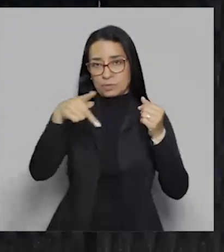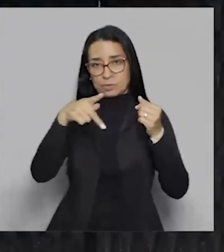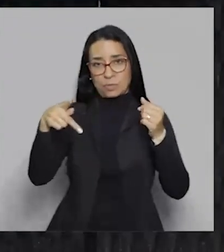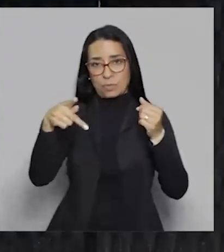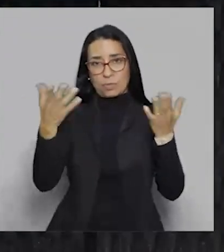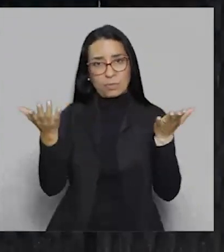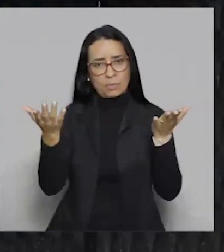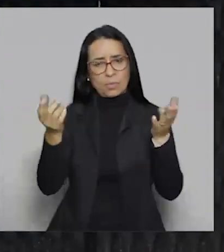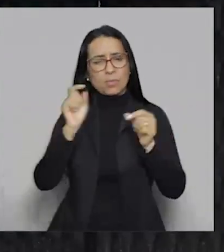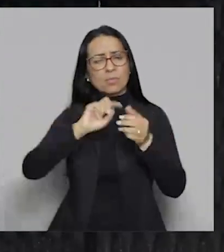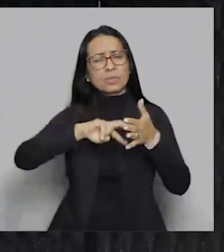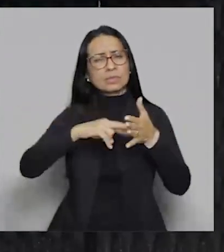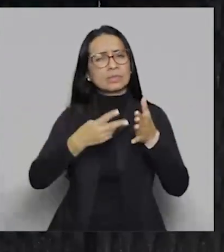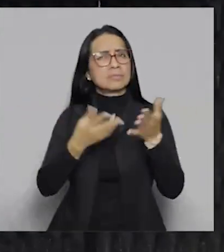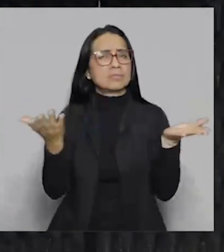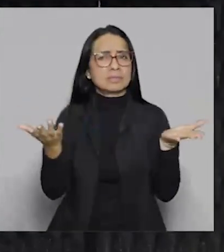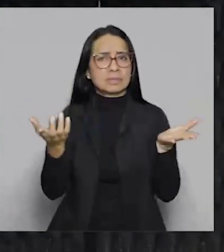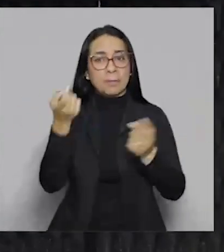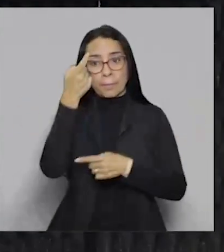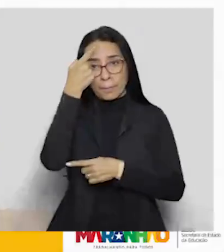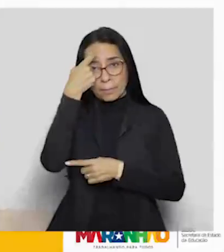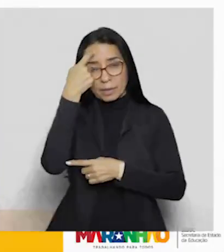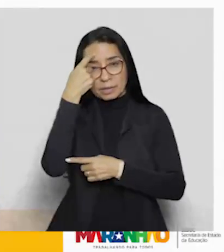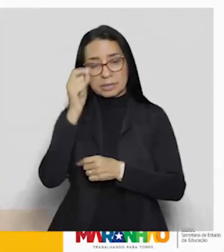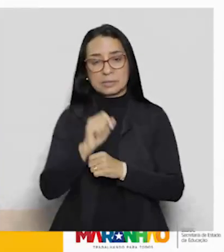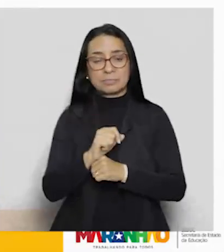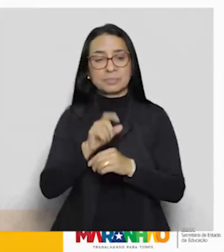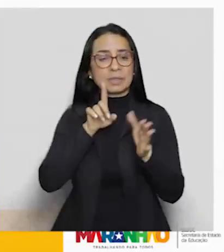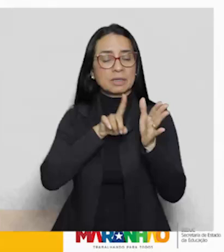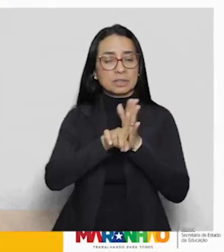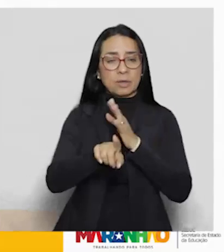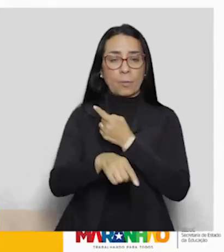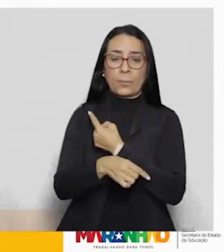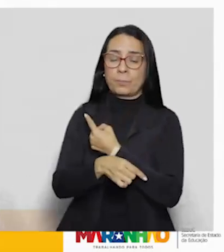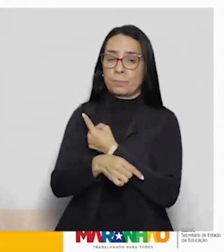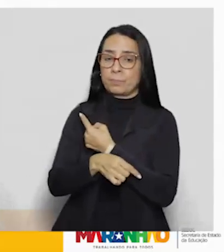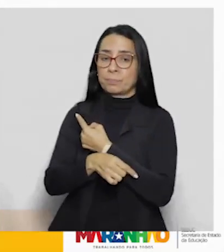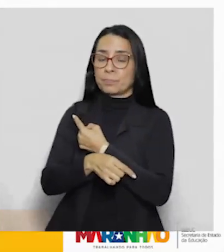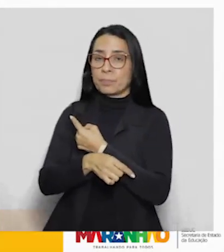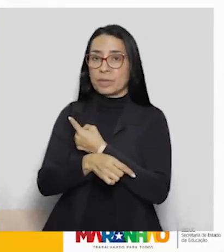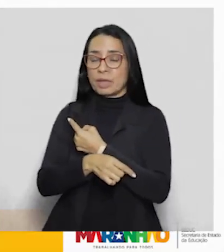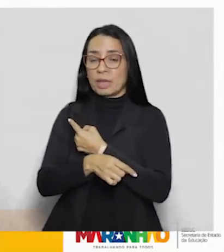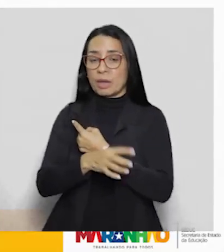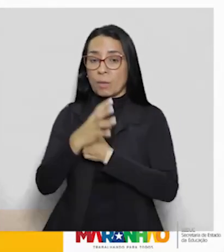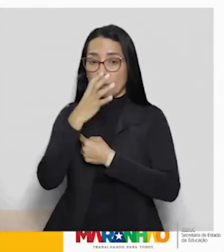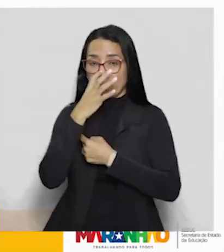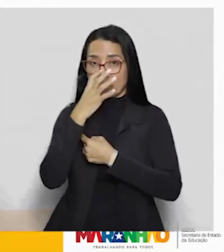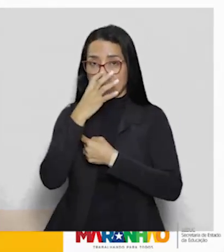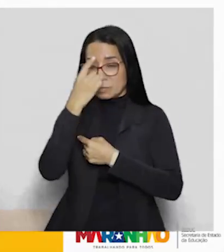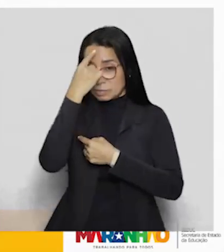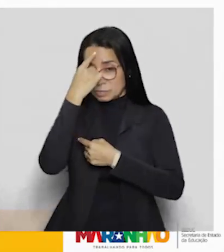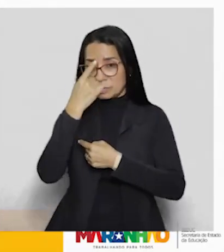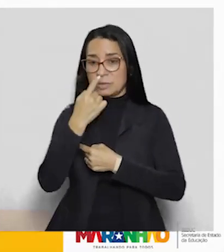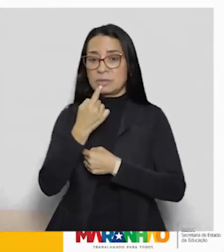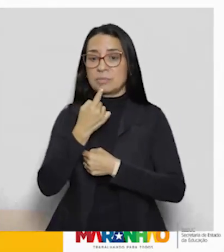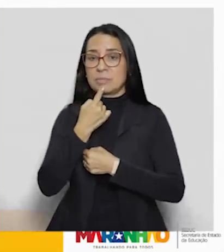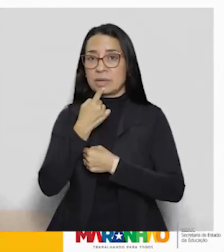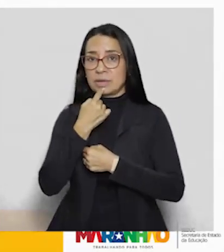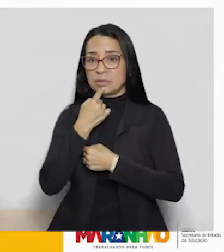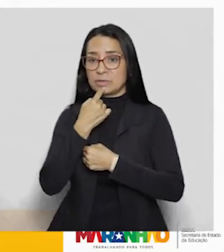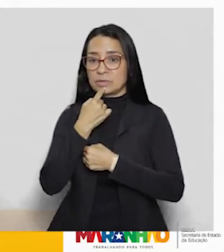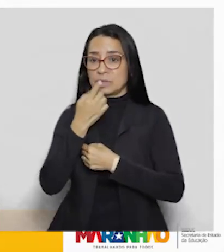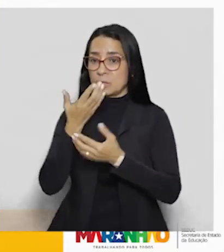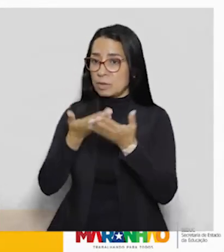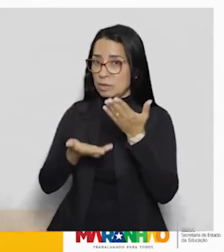Né? Que questão é essa? Vamos lá. Observando a imagem de uma intervenção do artista britânico